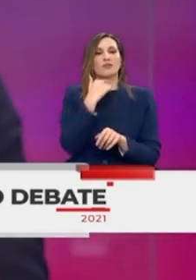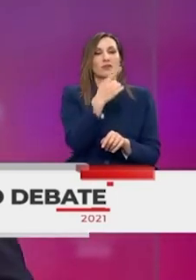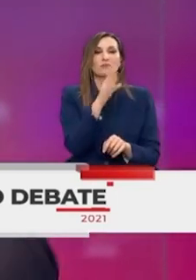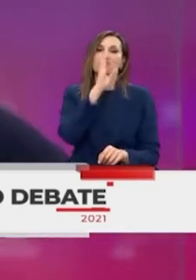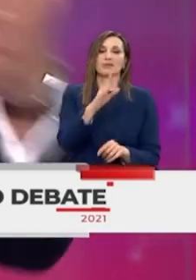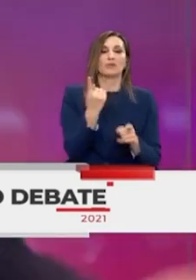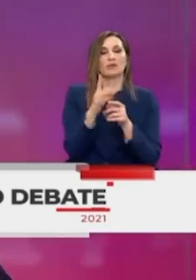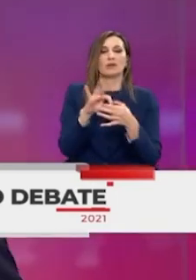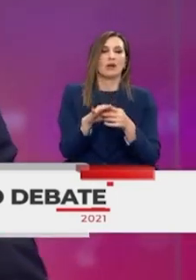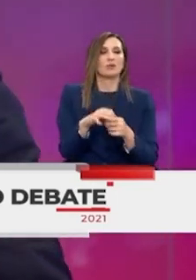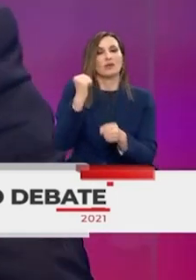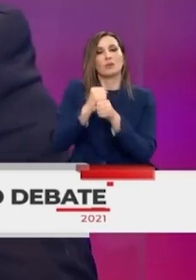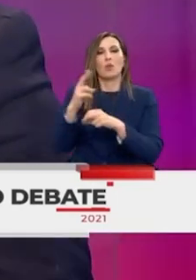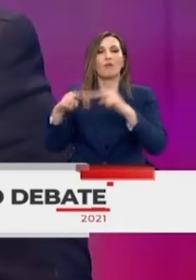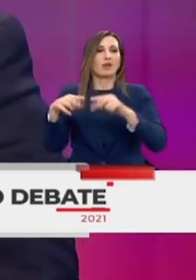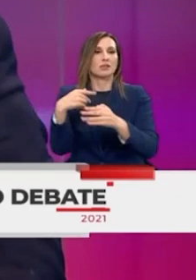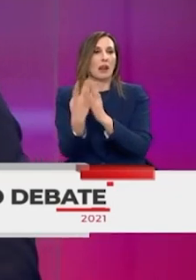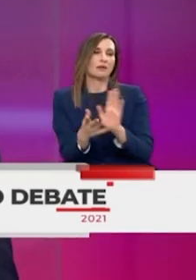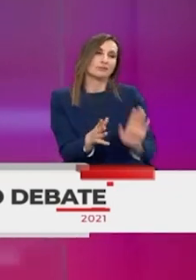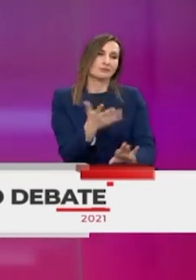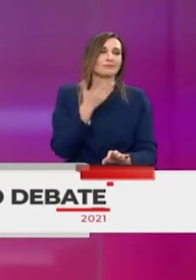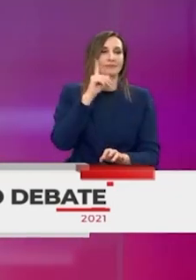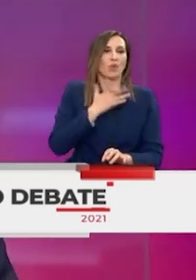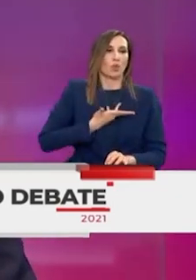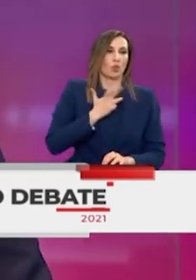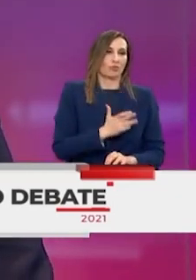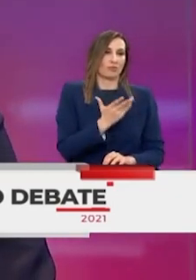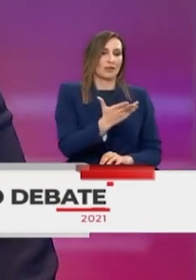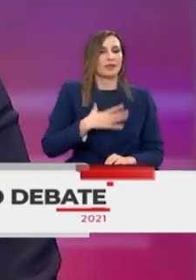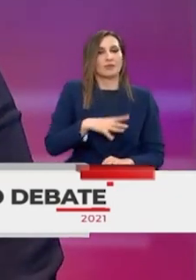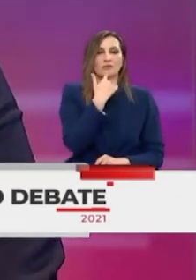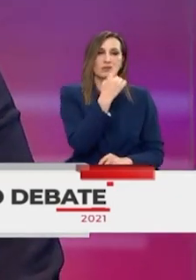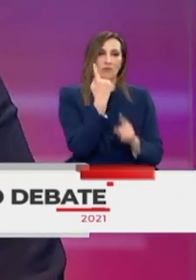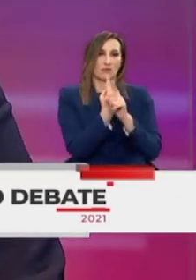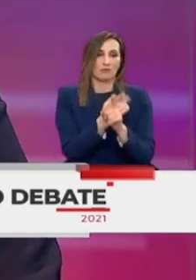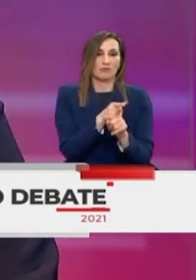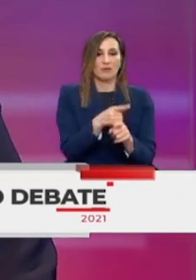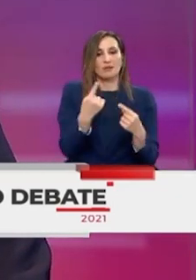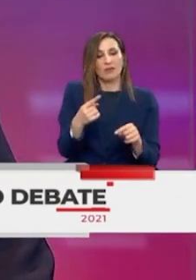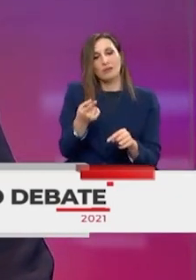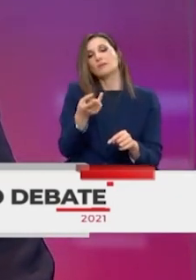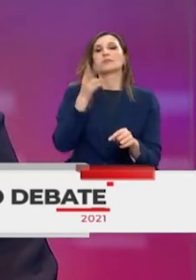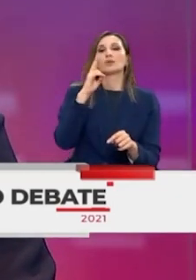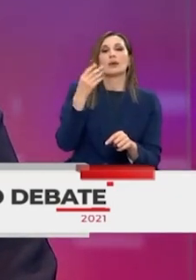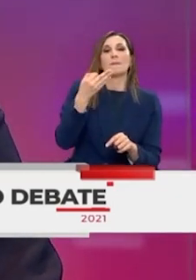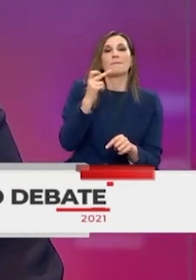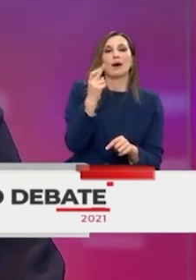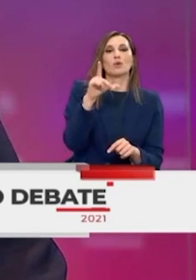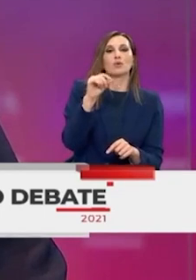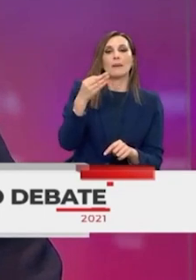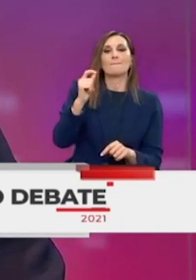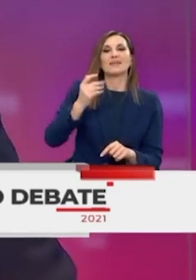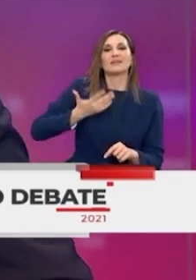da Autoridade Tributária e do trabalhou aqui e do trabalhou ali... Doutora Ana Gomes, eu quero lhe dizer uma coisa. Tem um diretor de campanha que é Paulo Pedroso.